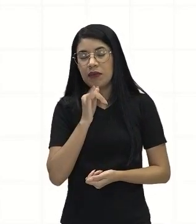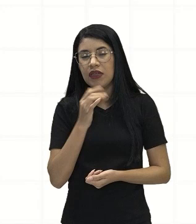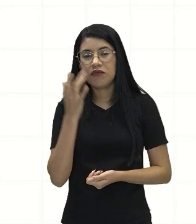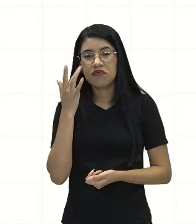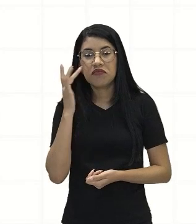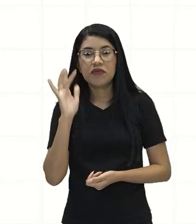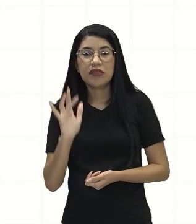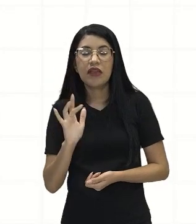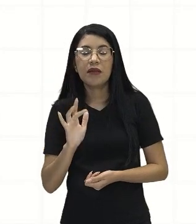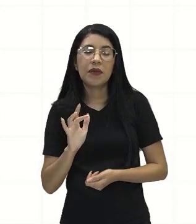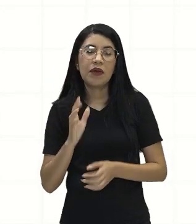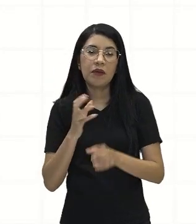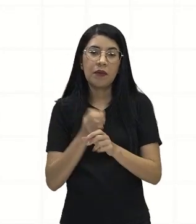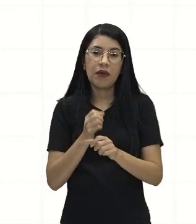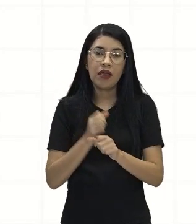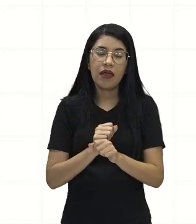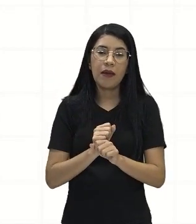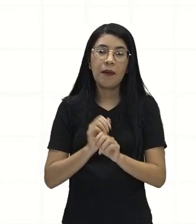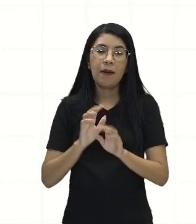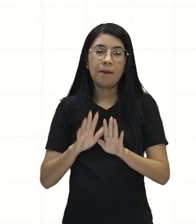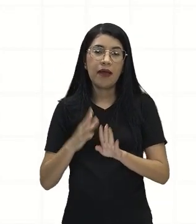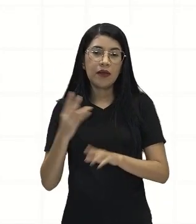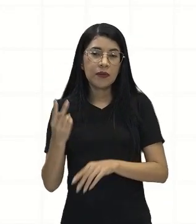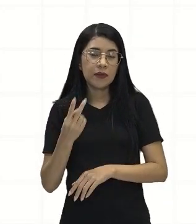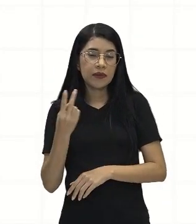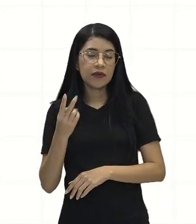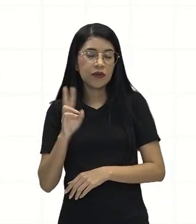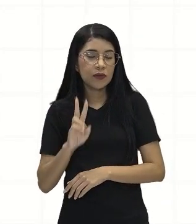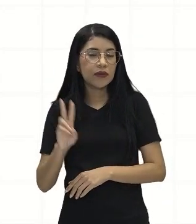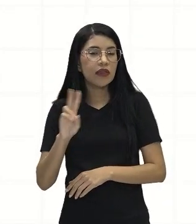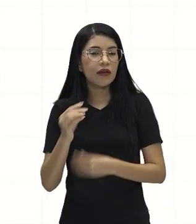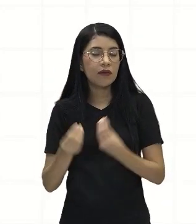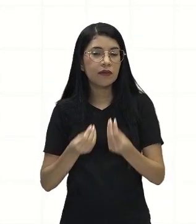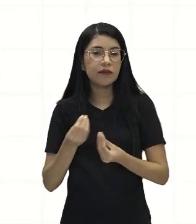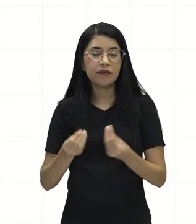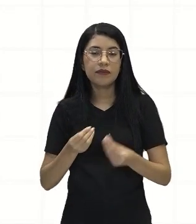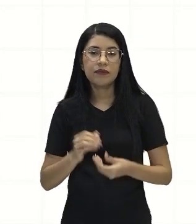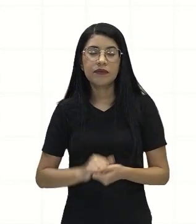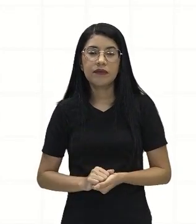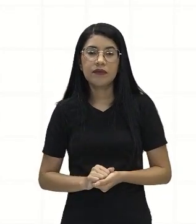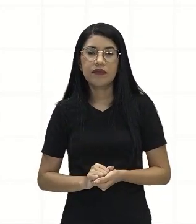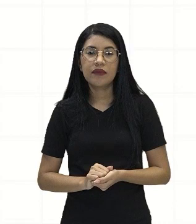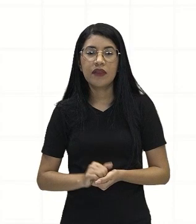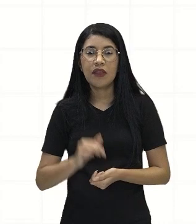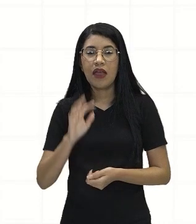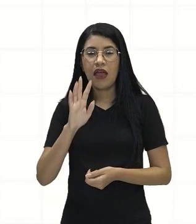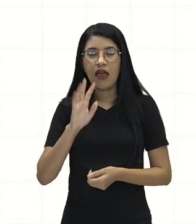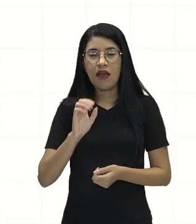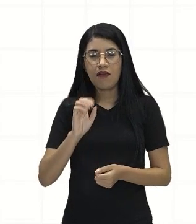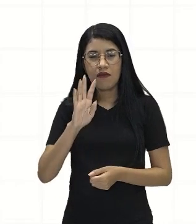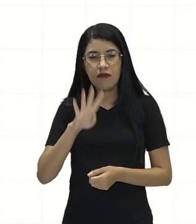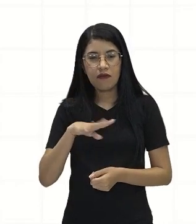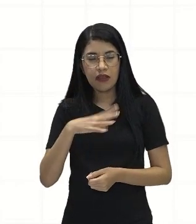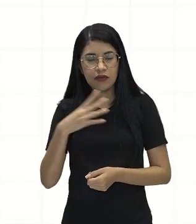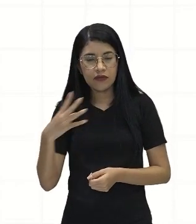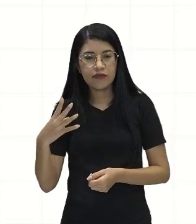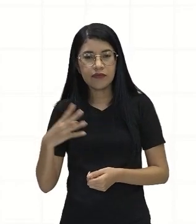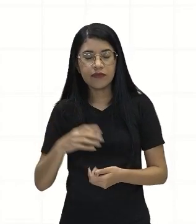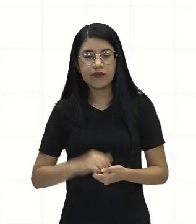nós poderemos nos valer desse processo aqui, chamado de fatoração,